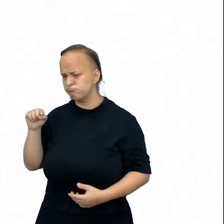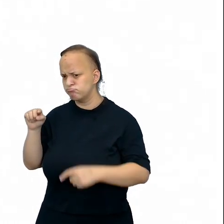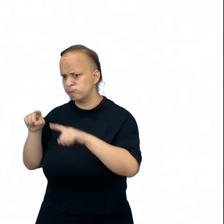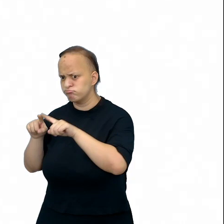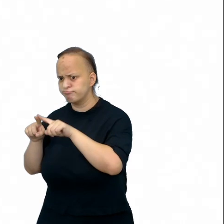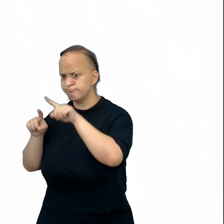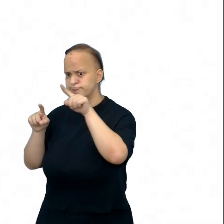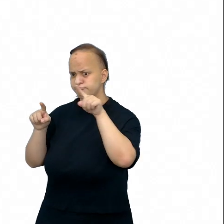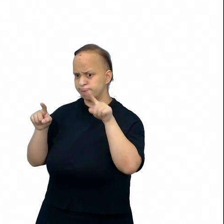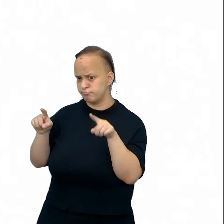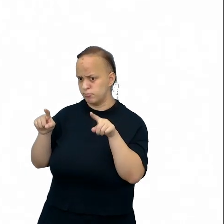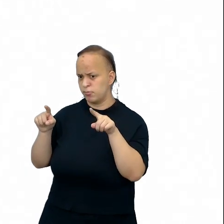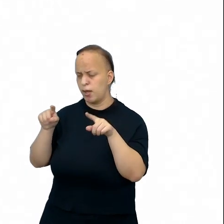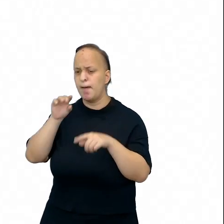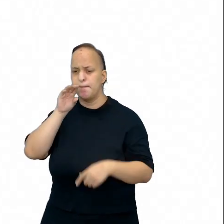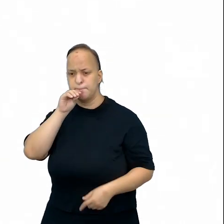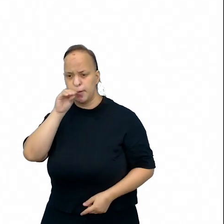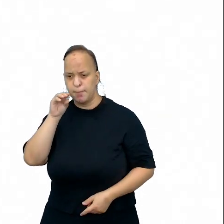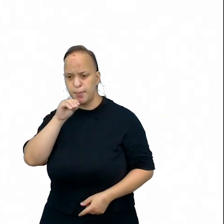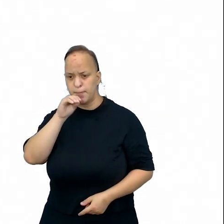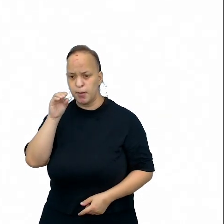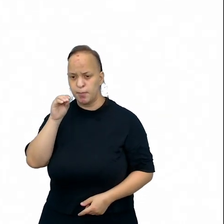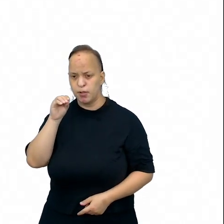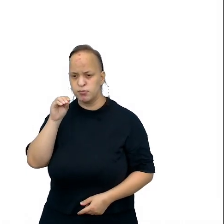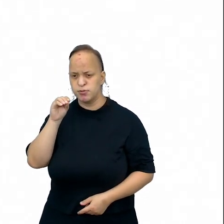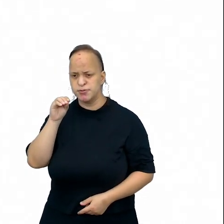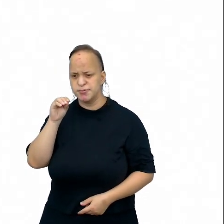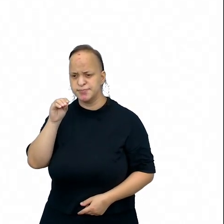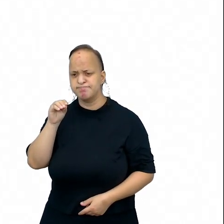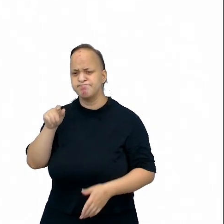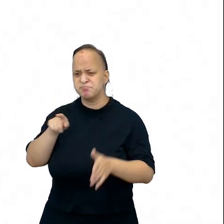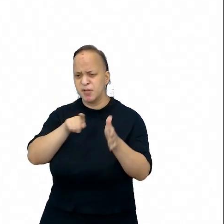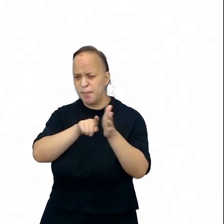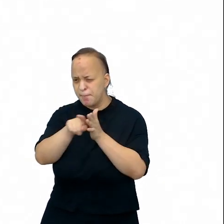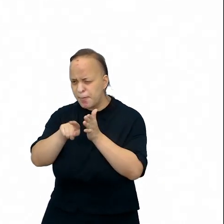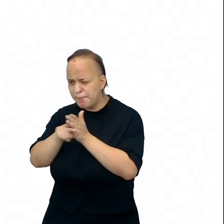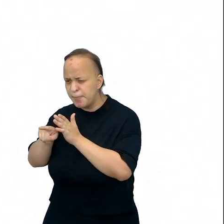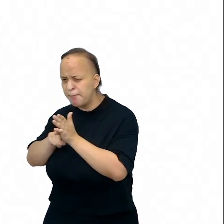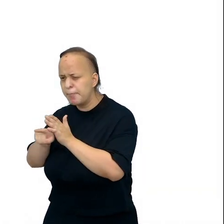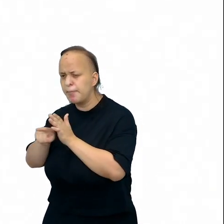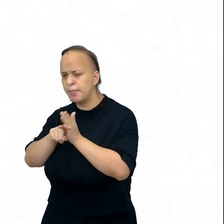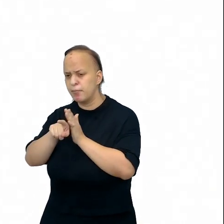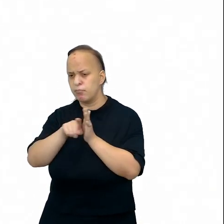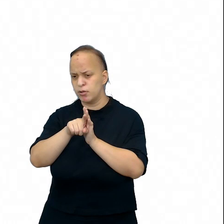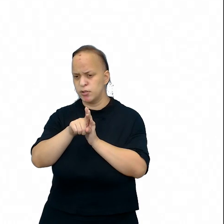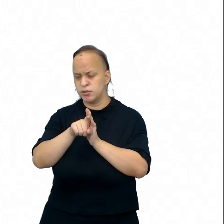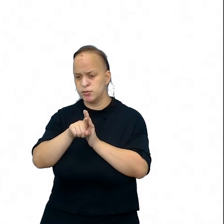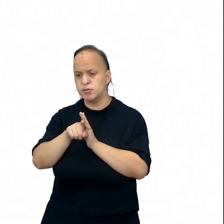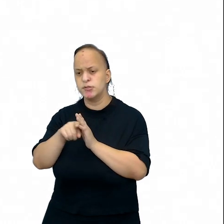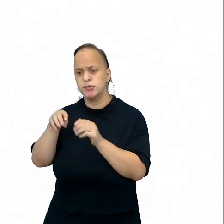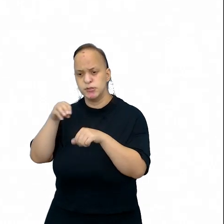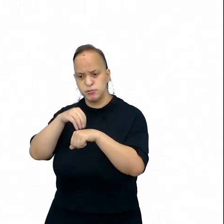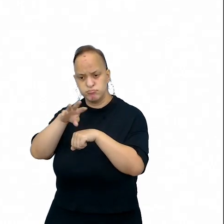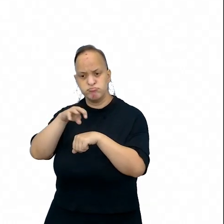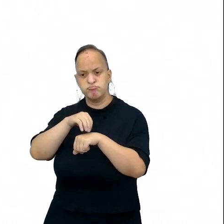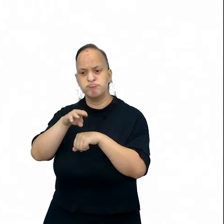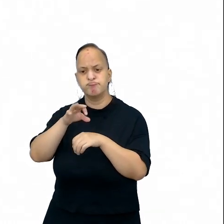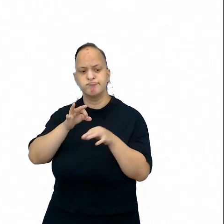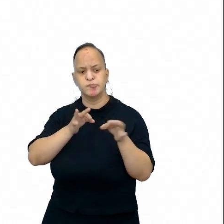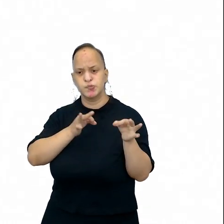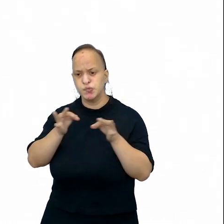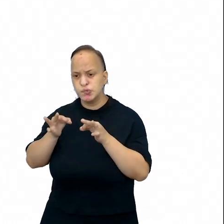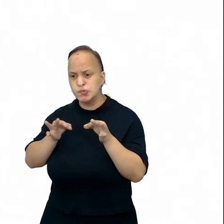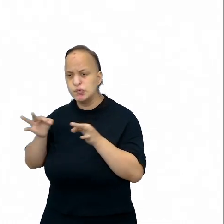brasileira. Algumas perguntas disparadoras podem ser realizadas para o levantamento de conhecimentos prévios. Vocês sabem